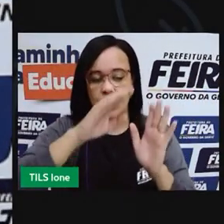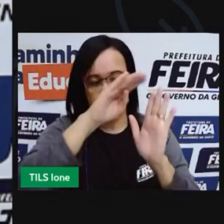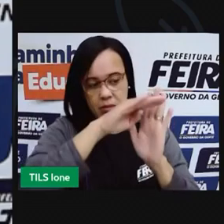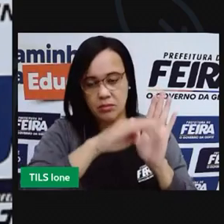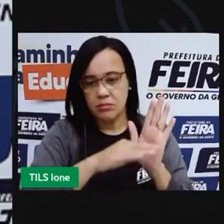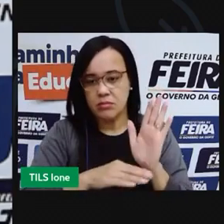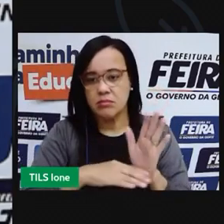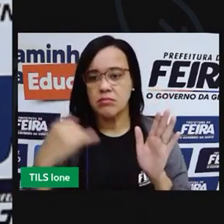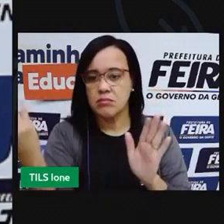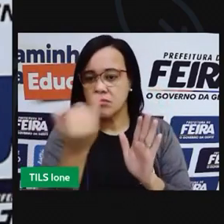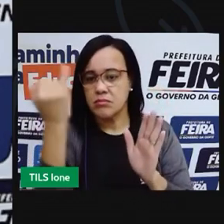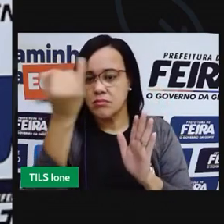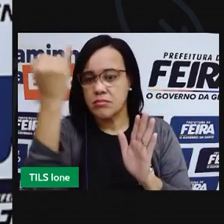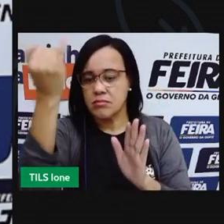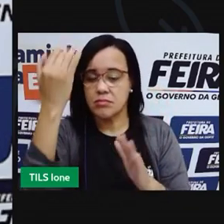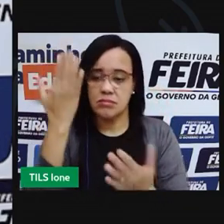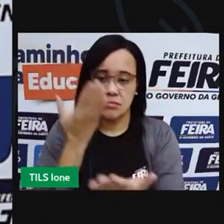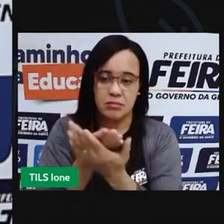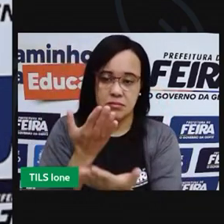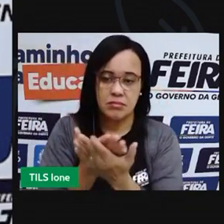Nessa aula, a gente viu